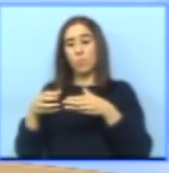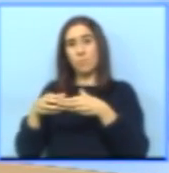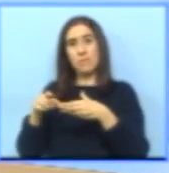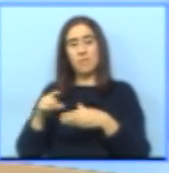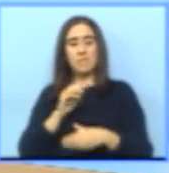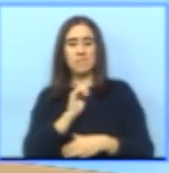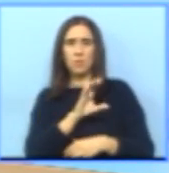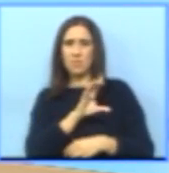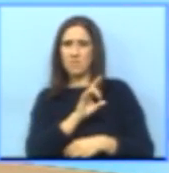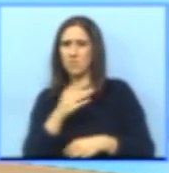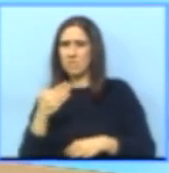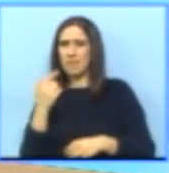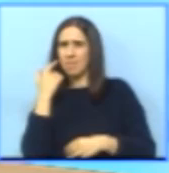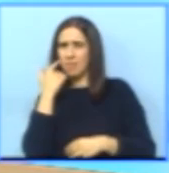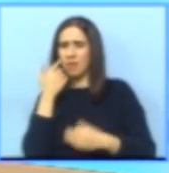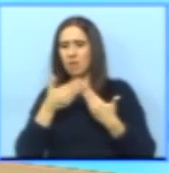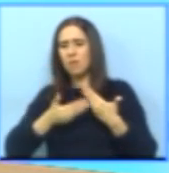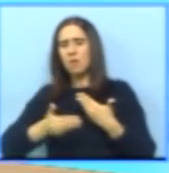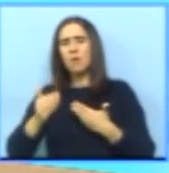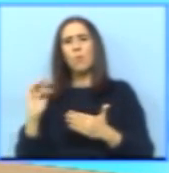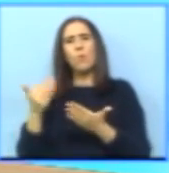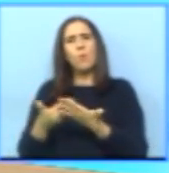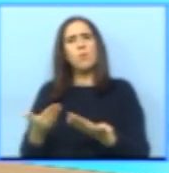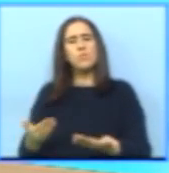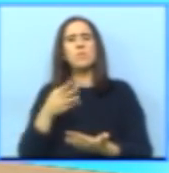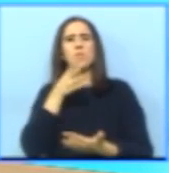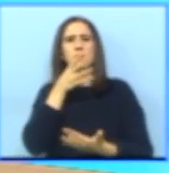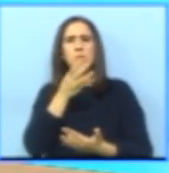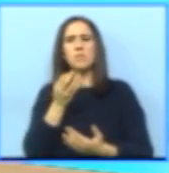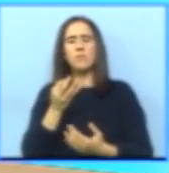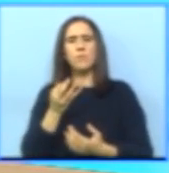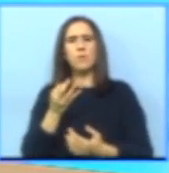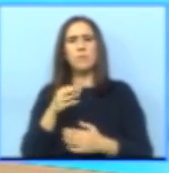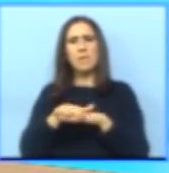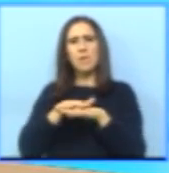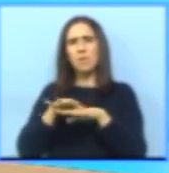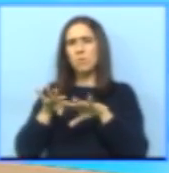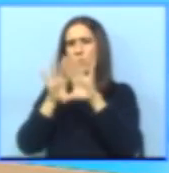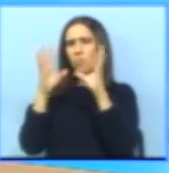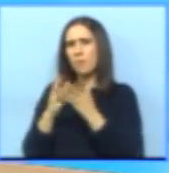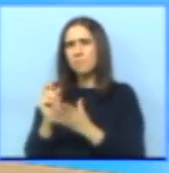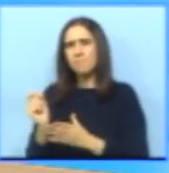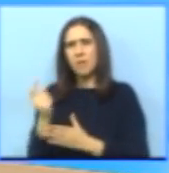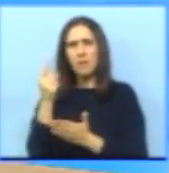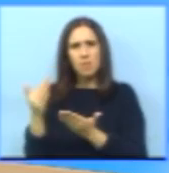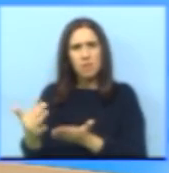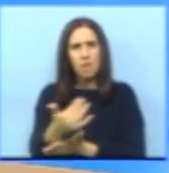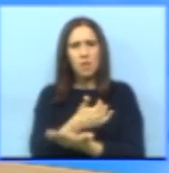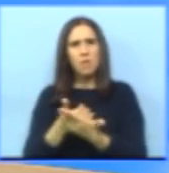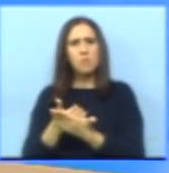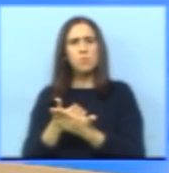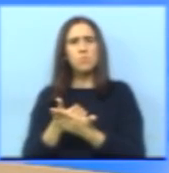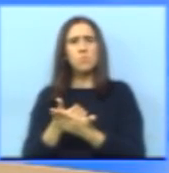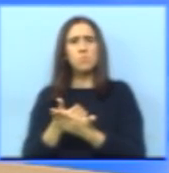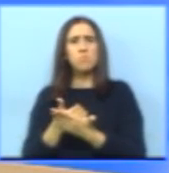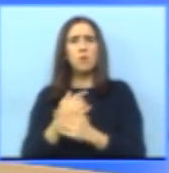XVI, XVII, tenha sido o que chamaríamos hoje e tenham constituído a primeira rede global de dados sobre